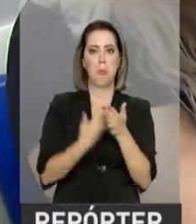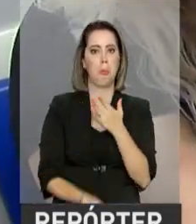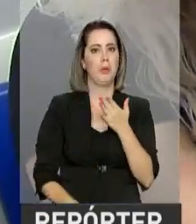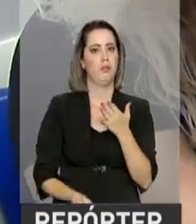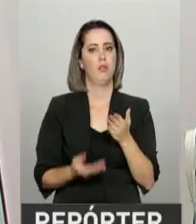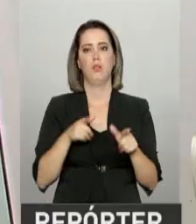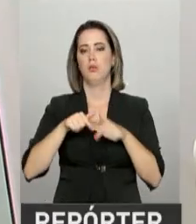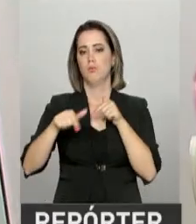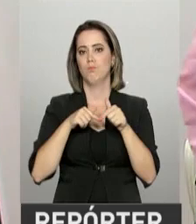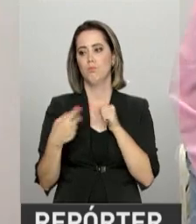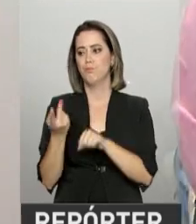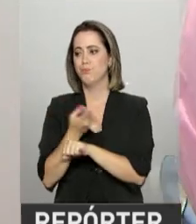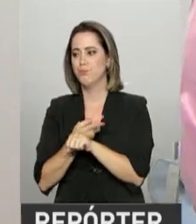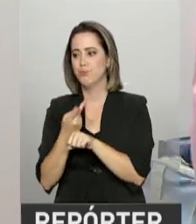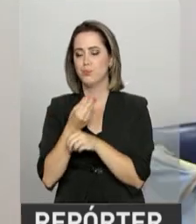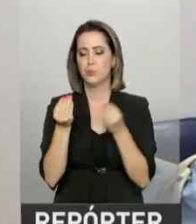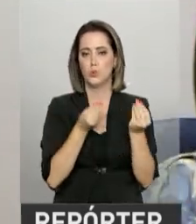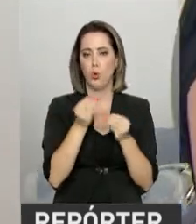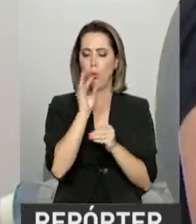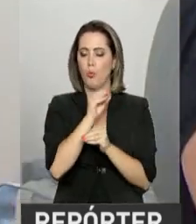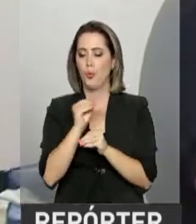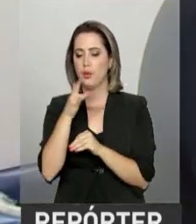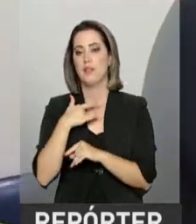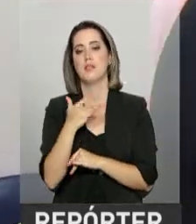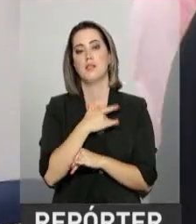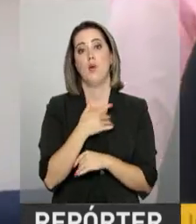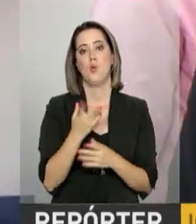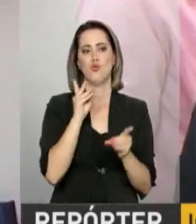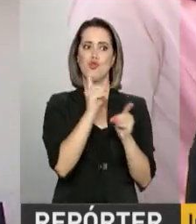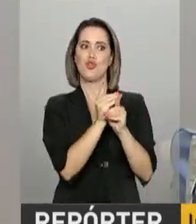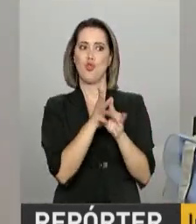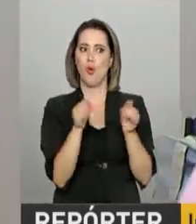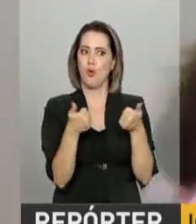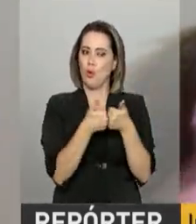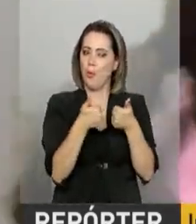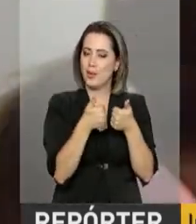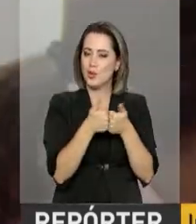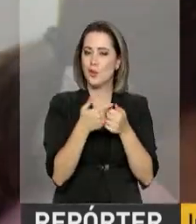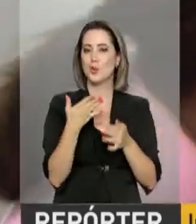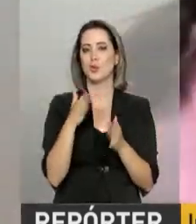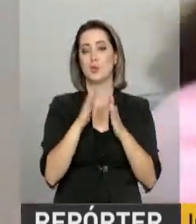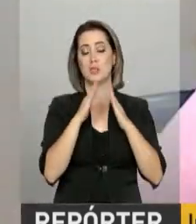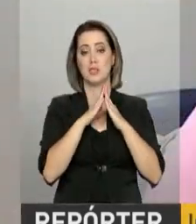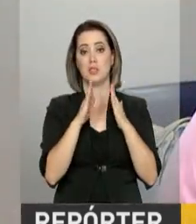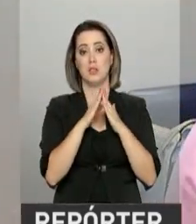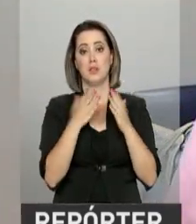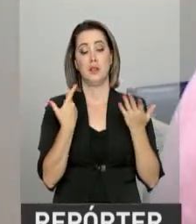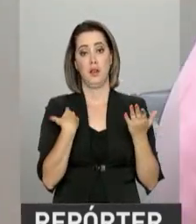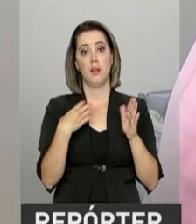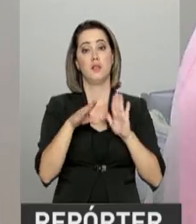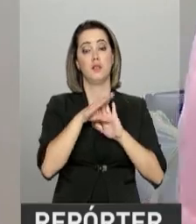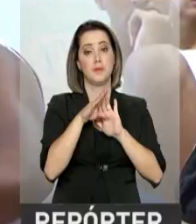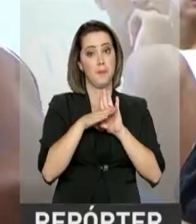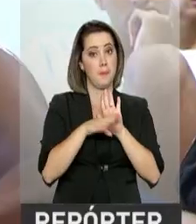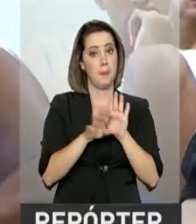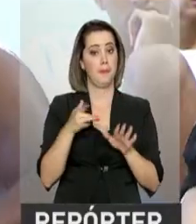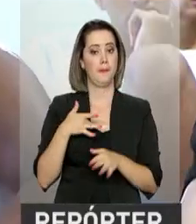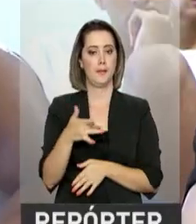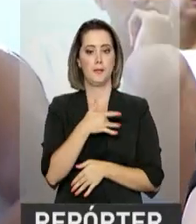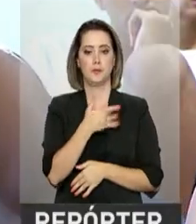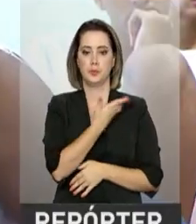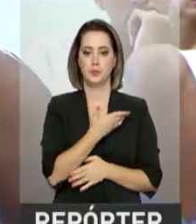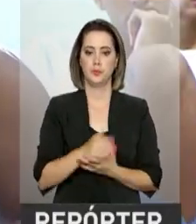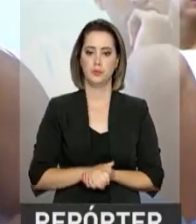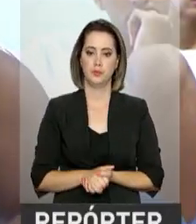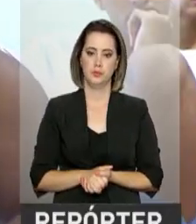de buscar uma alternativa. E encontrou bem perto de casa, no programa Einstein, em Paraisópolis. Desde a